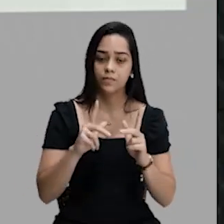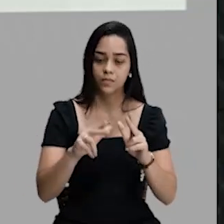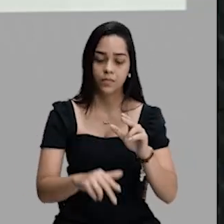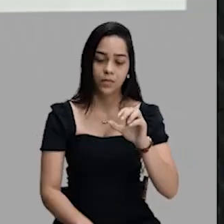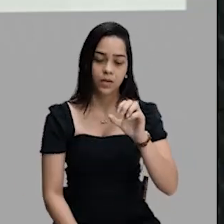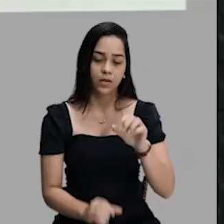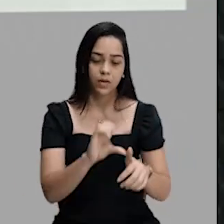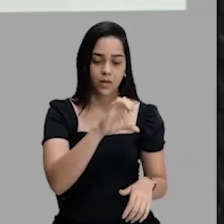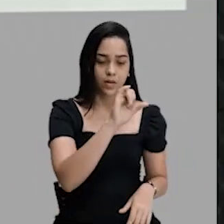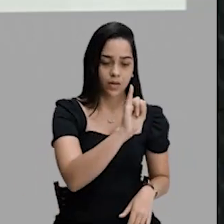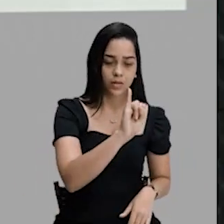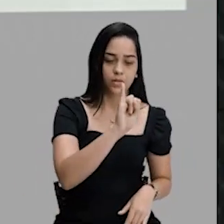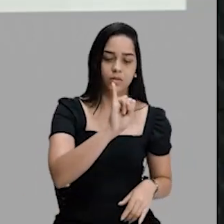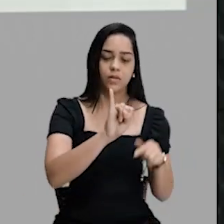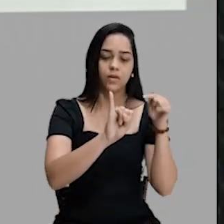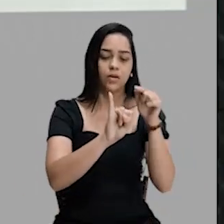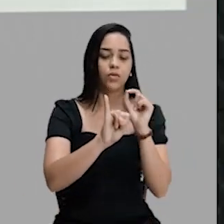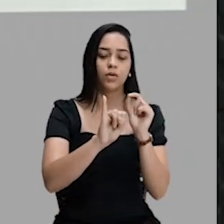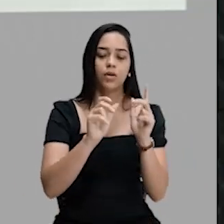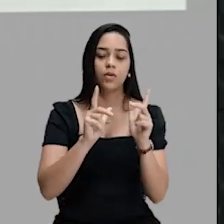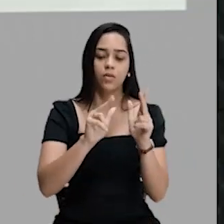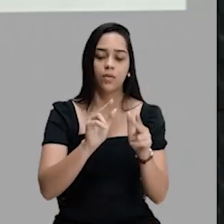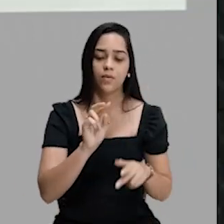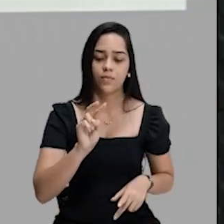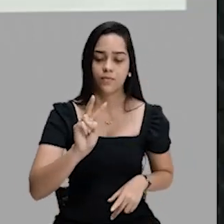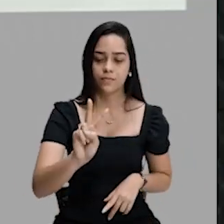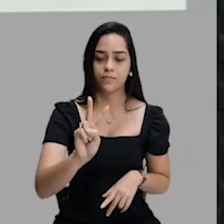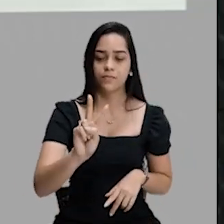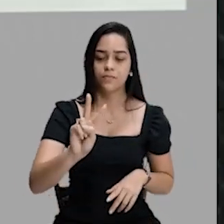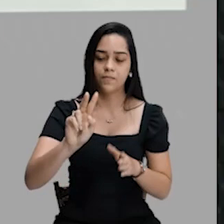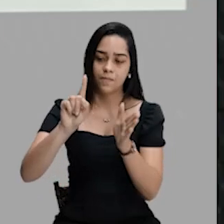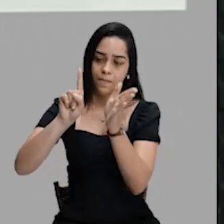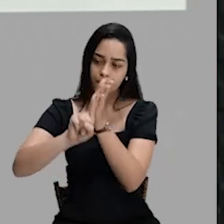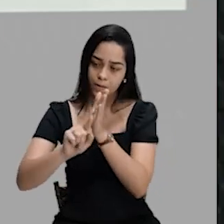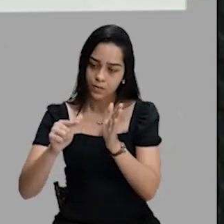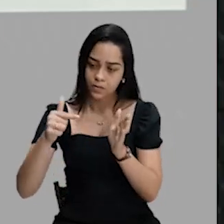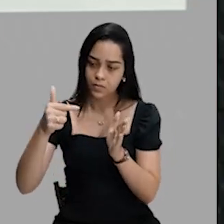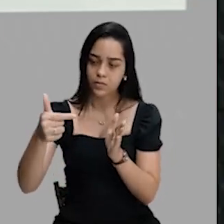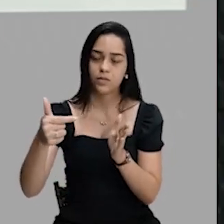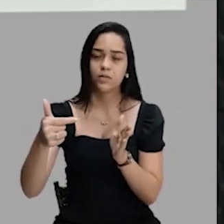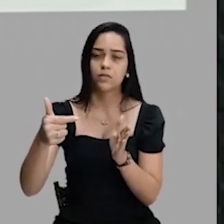SI vai ser igual a V menos 2